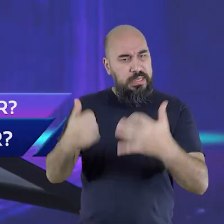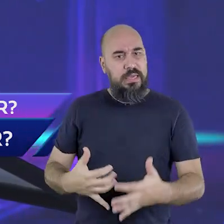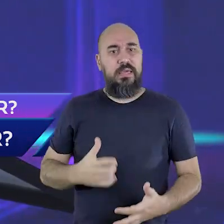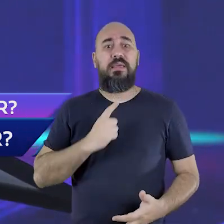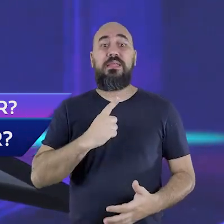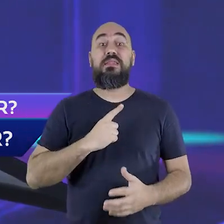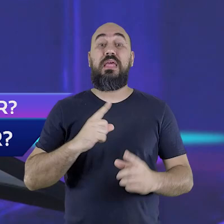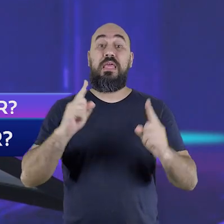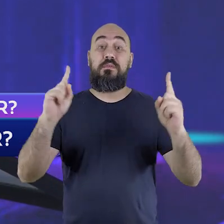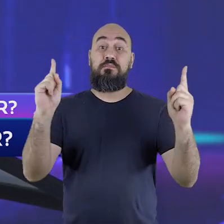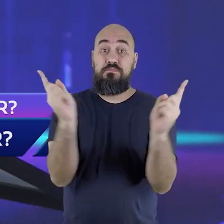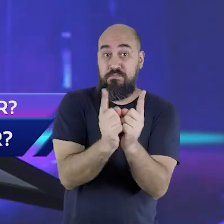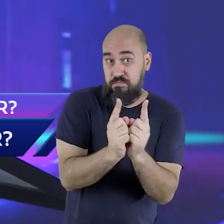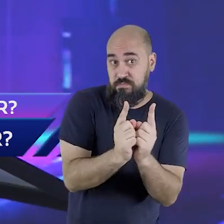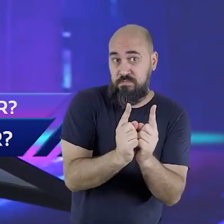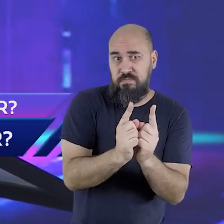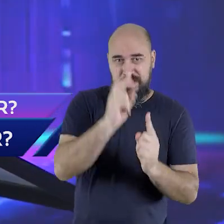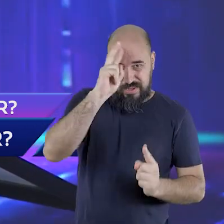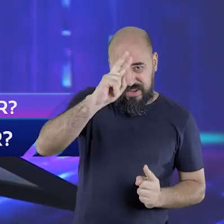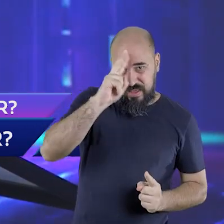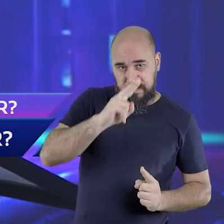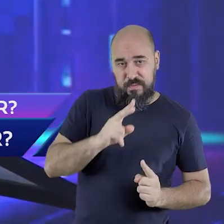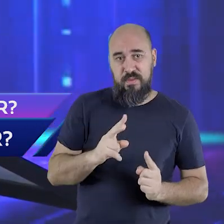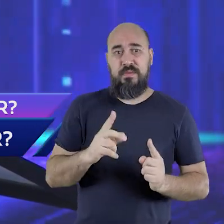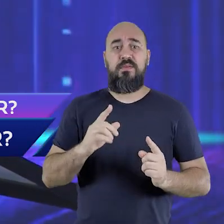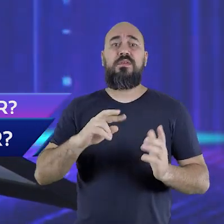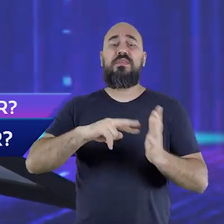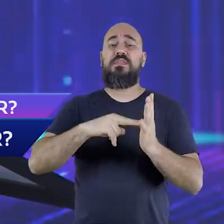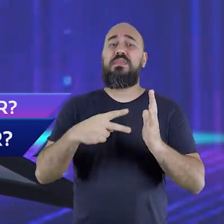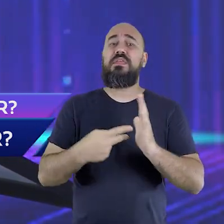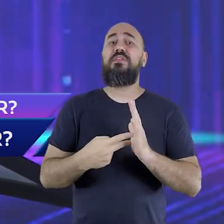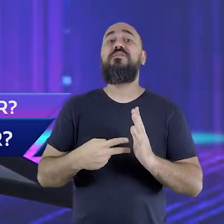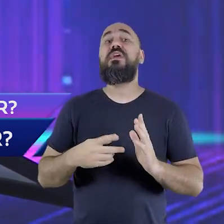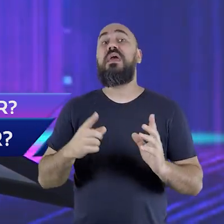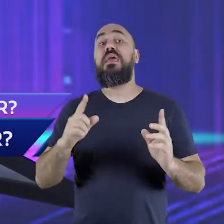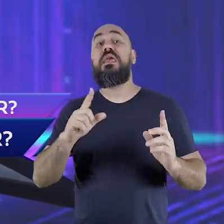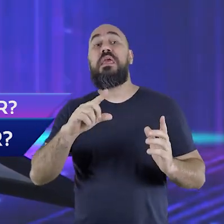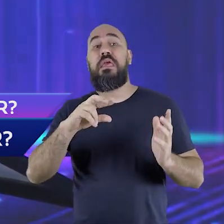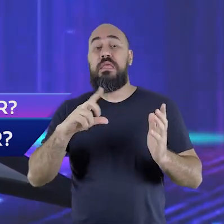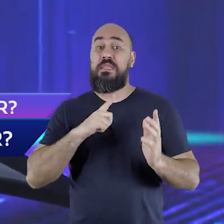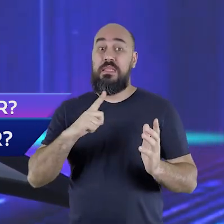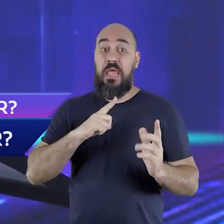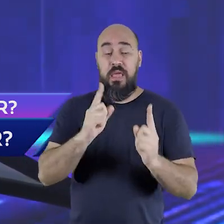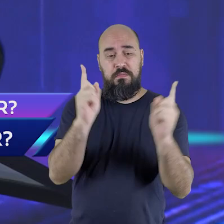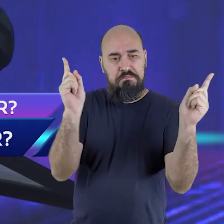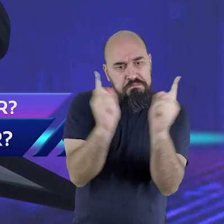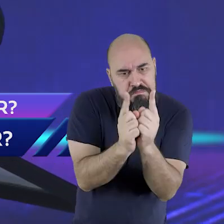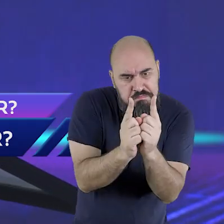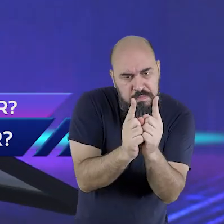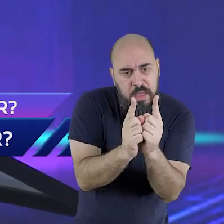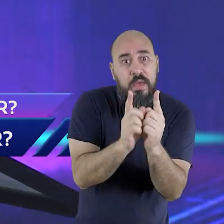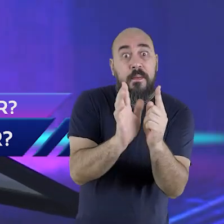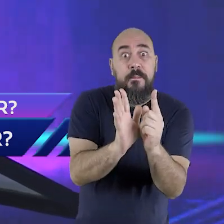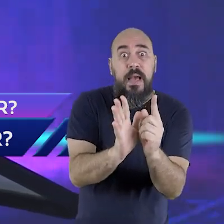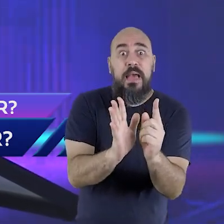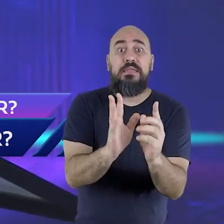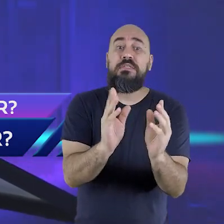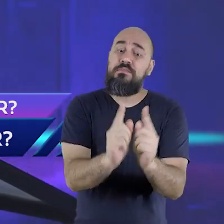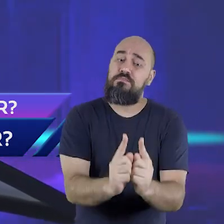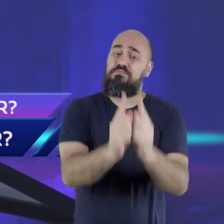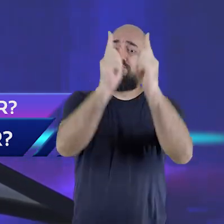de miniaturização. Ou seja, quando há miniaturas na profecia, quando existe redução